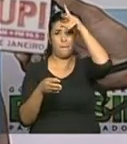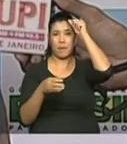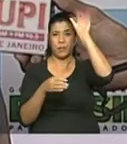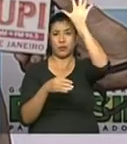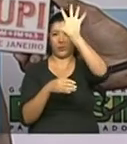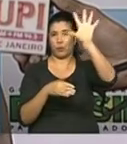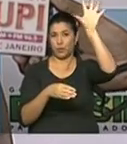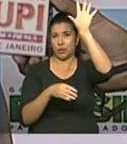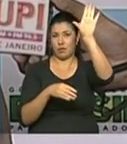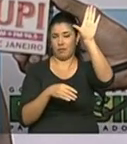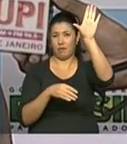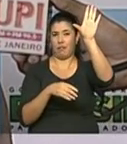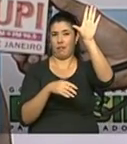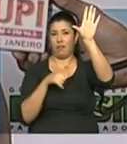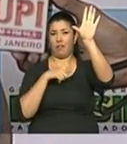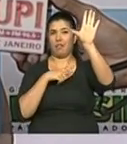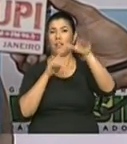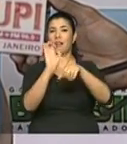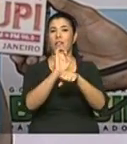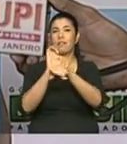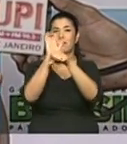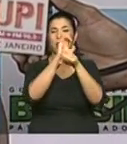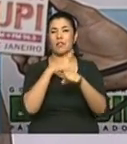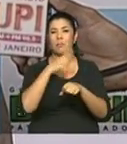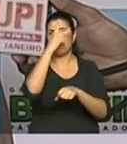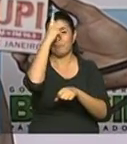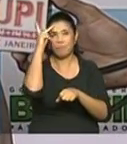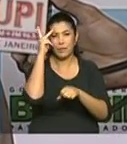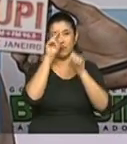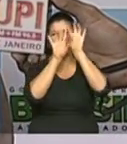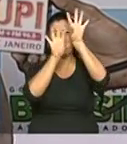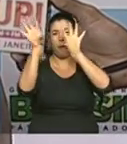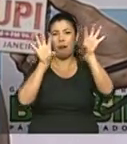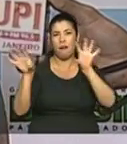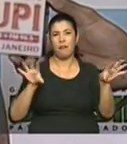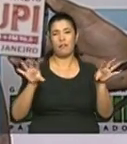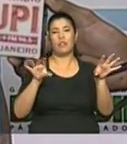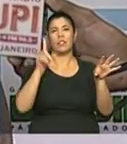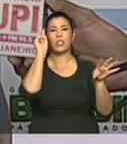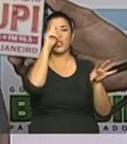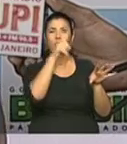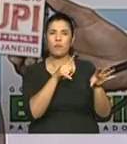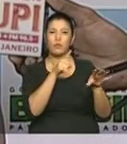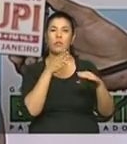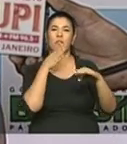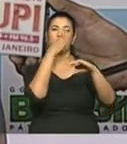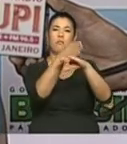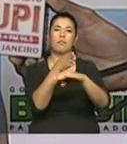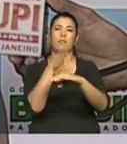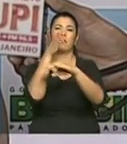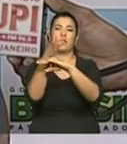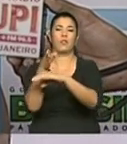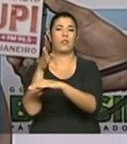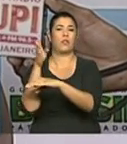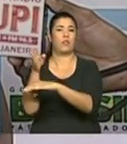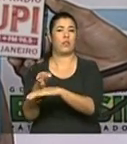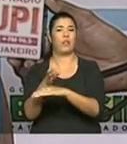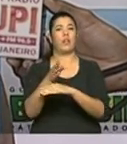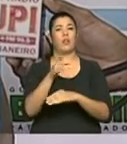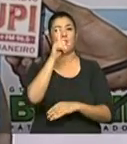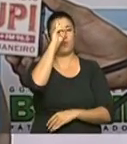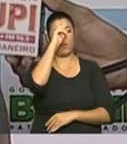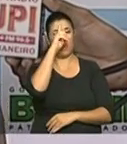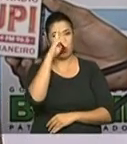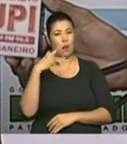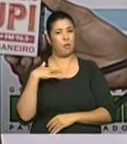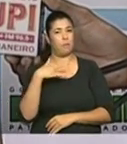são exatamente aqueles estados que têm populações mais dispersas, com maior dificuldade de acesso aos postos de